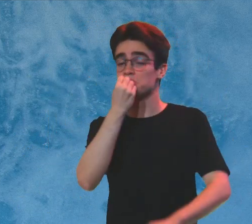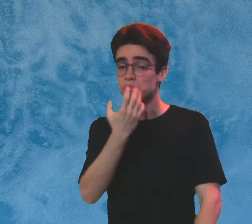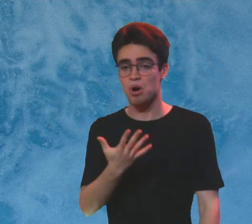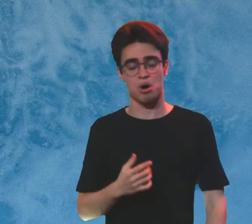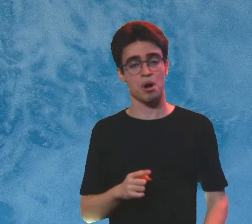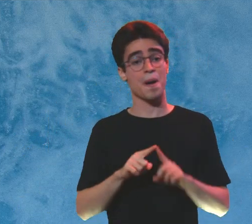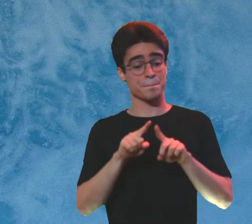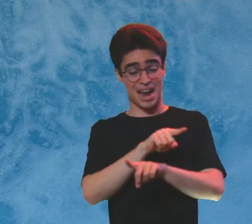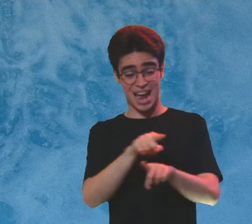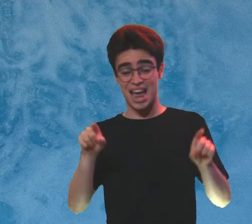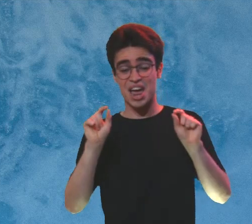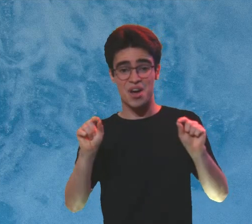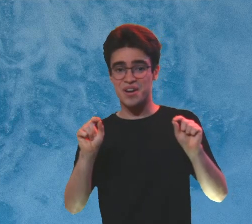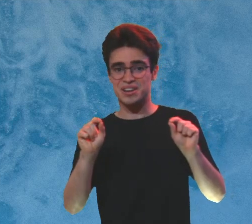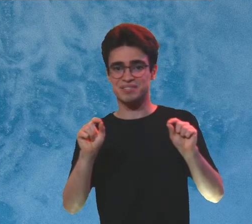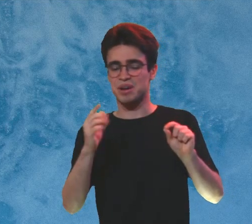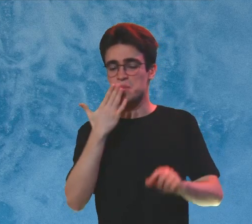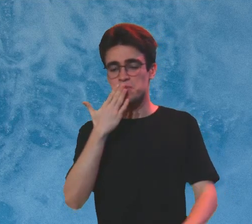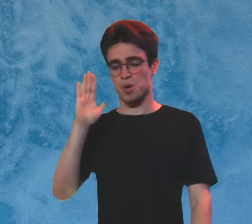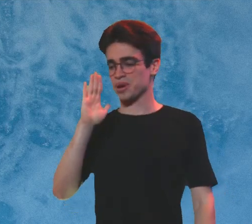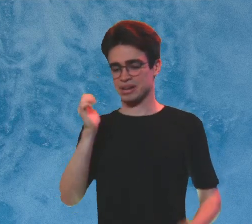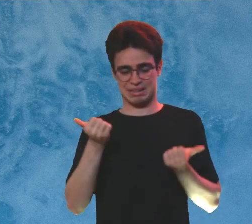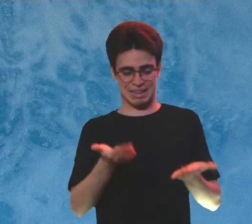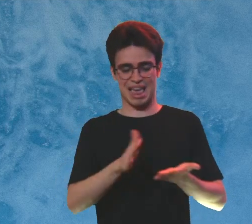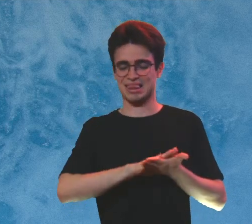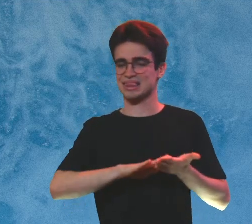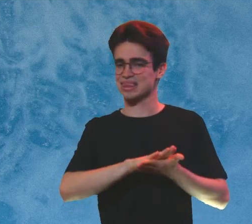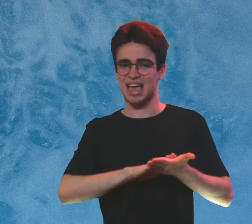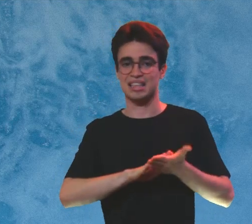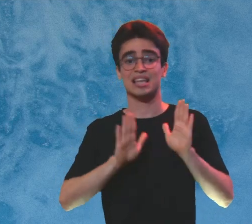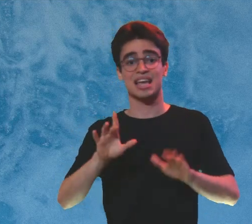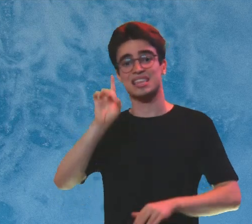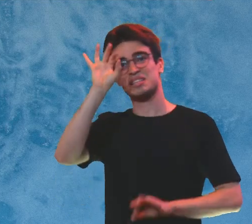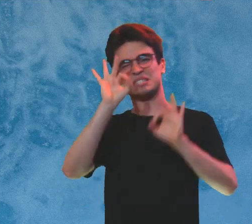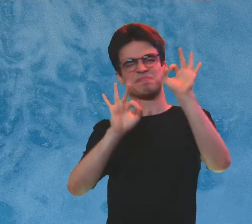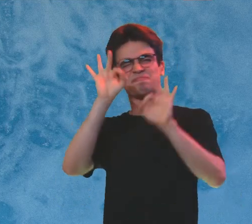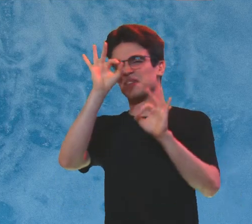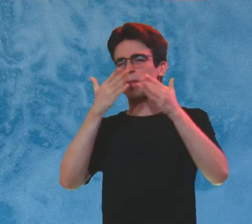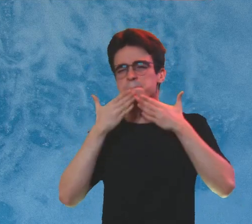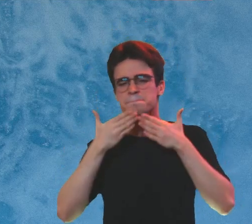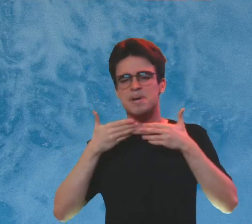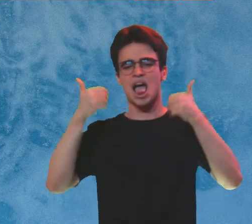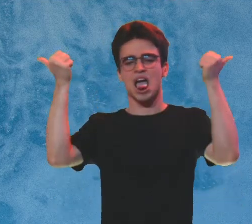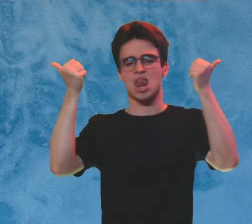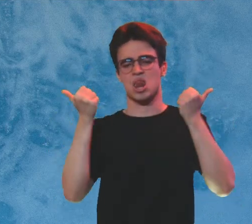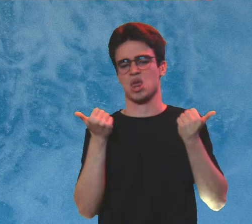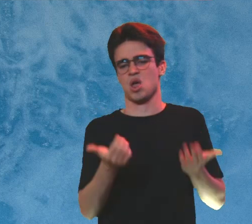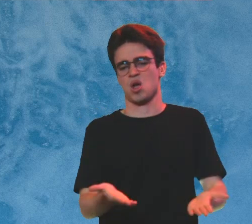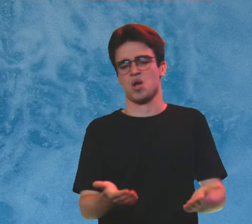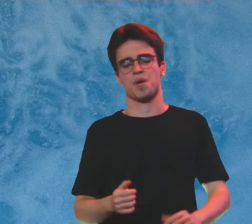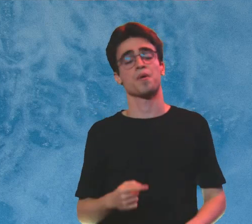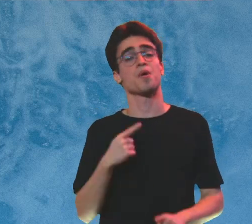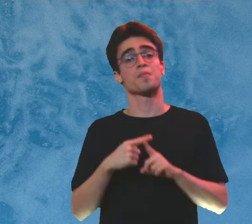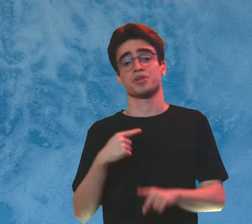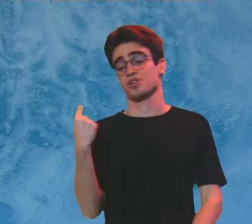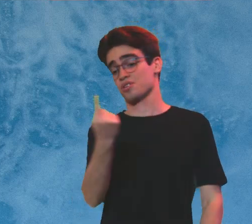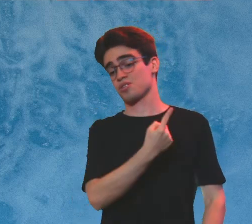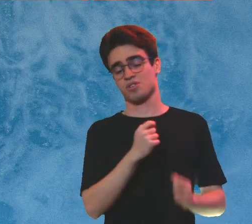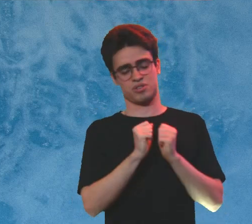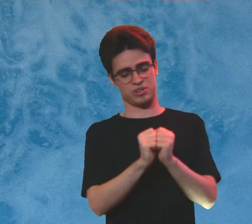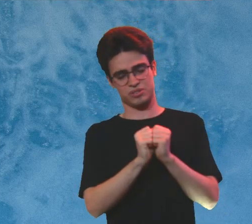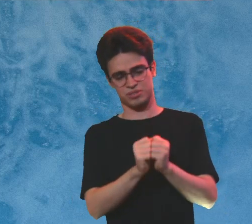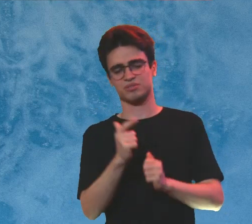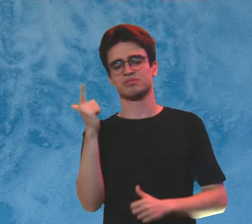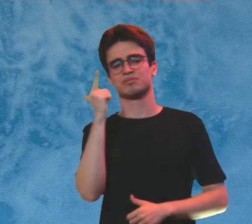deles recebeu o que havia sido prometido. Deus havia planejado algo melhor para nós, para que conosco fossem